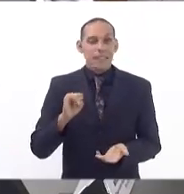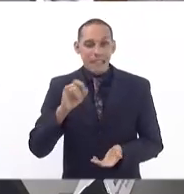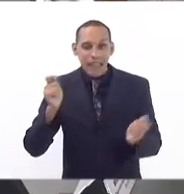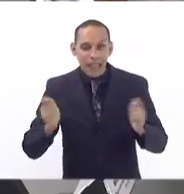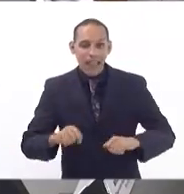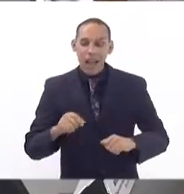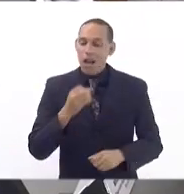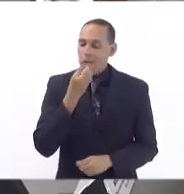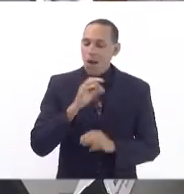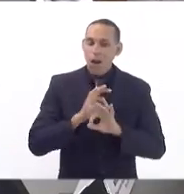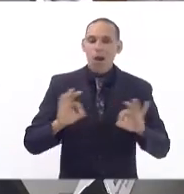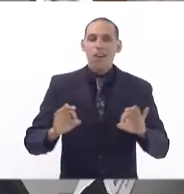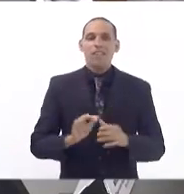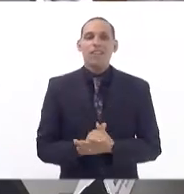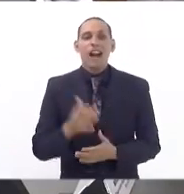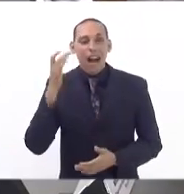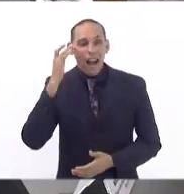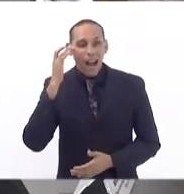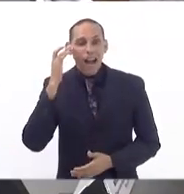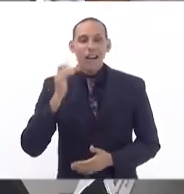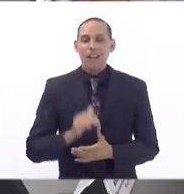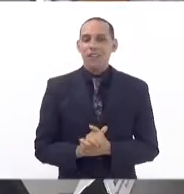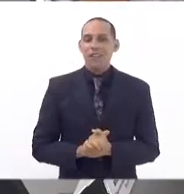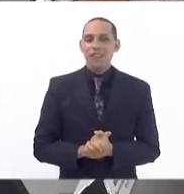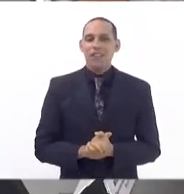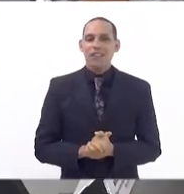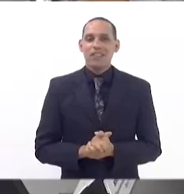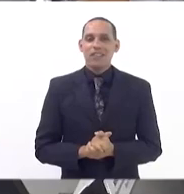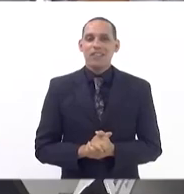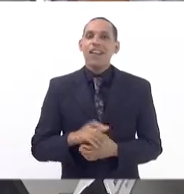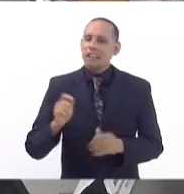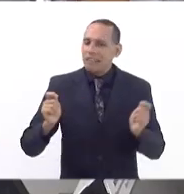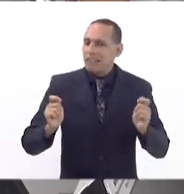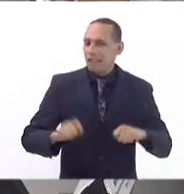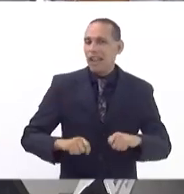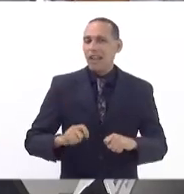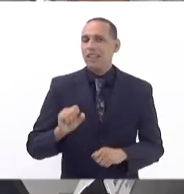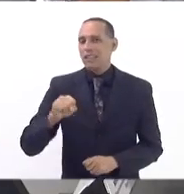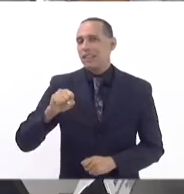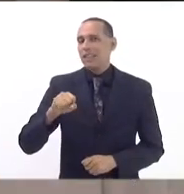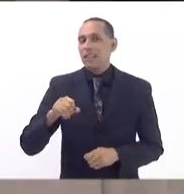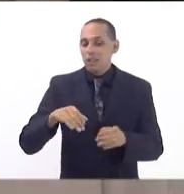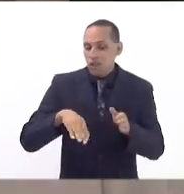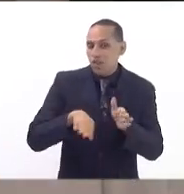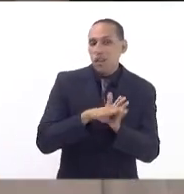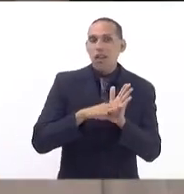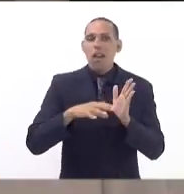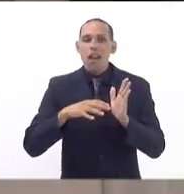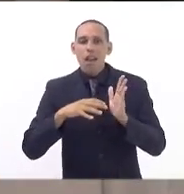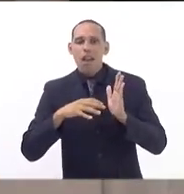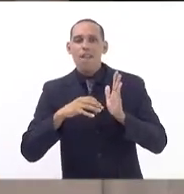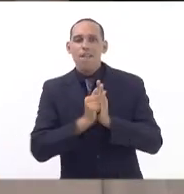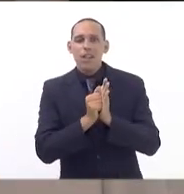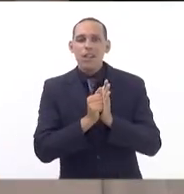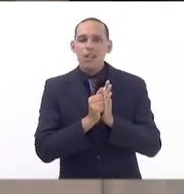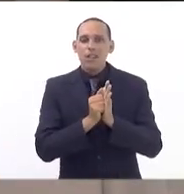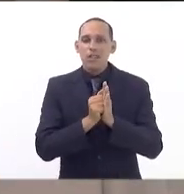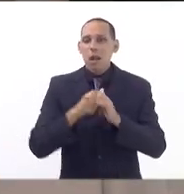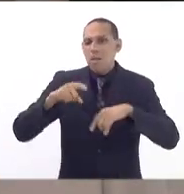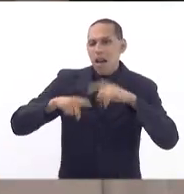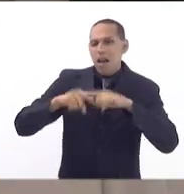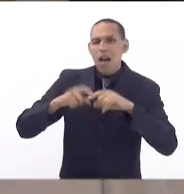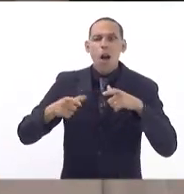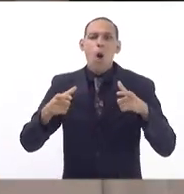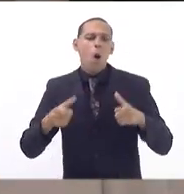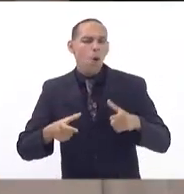adorando agora eu acho que talvez eu não me estressei velho é possível na sua chega registro de onde veio aquele material